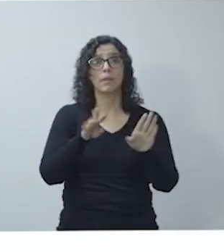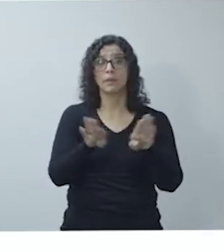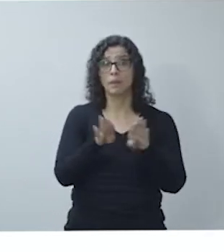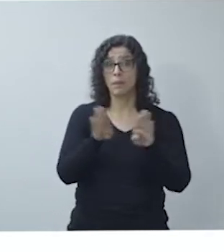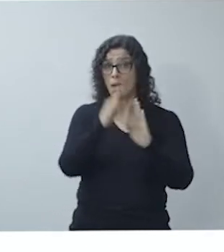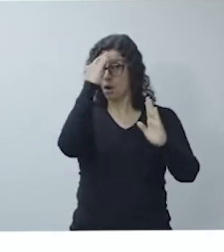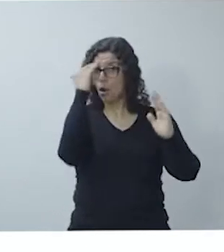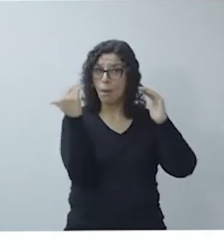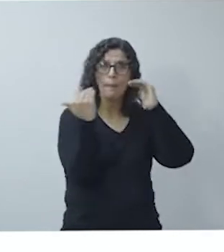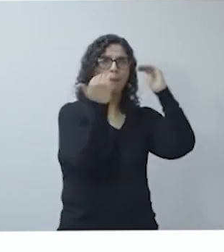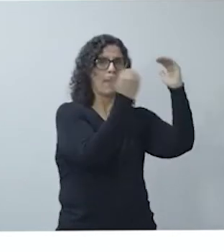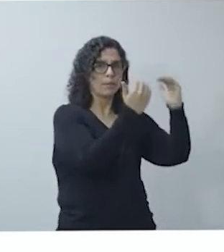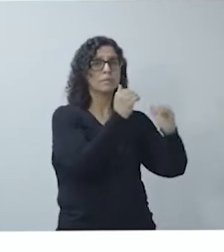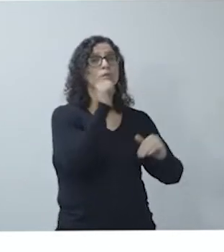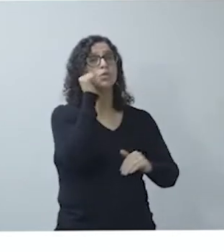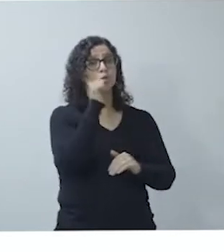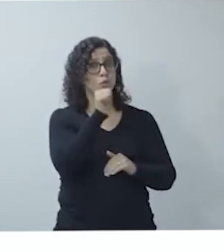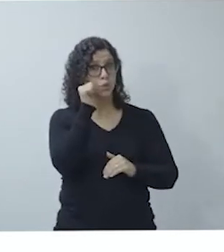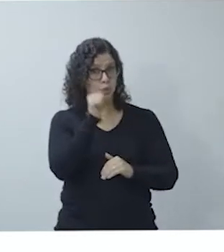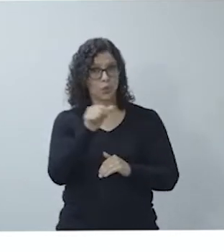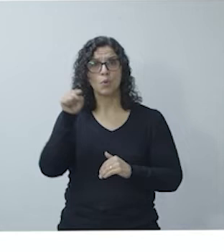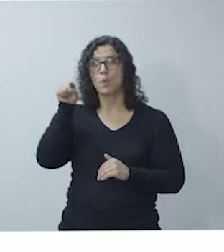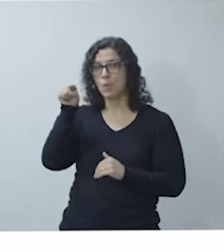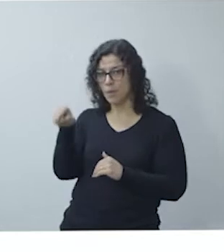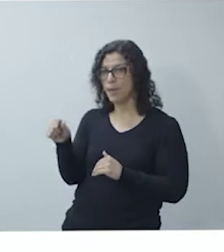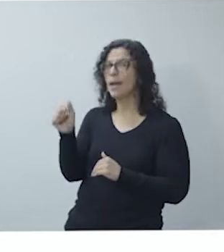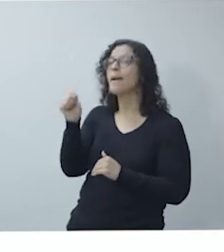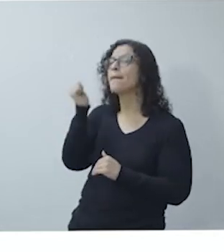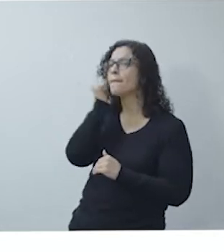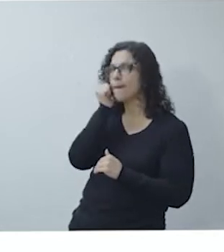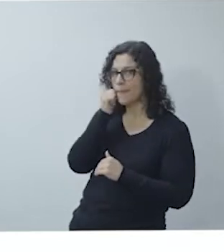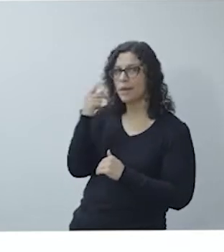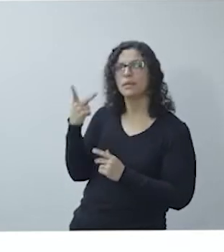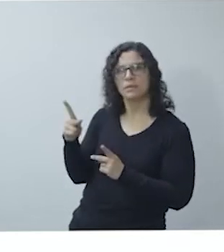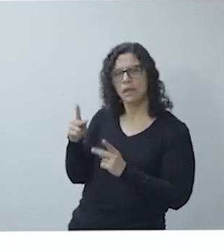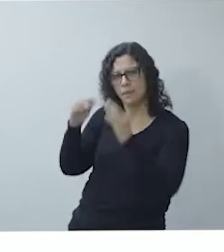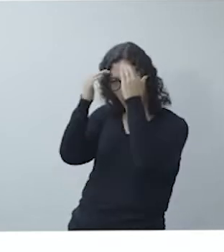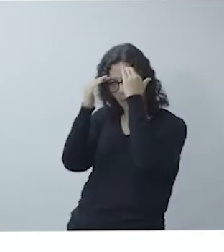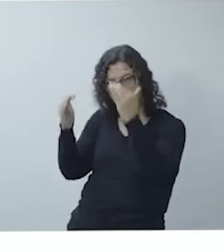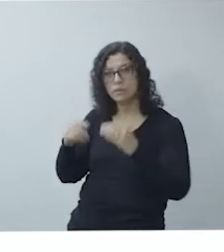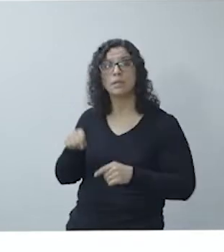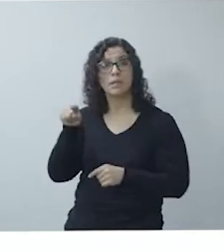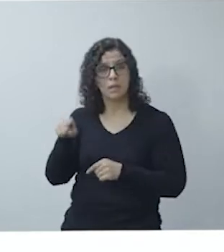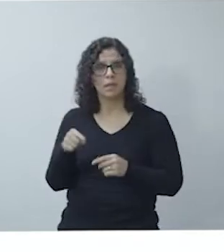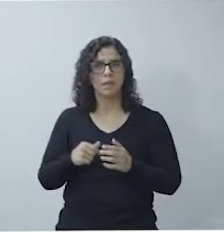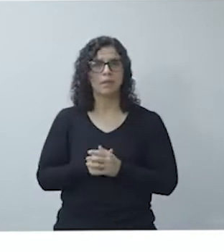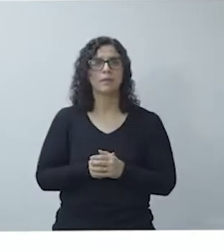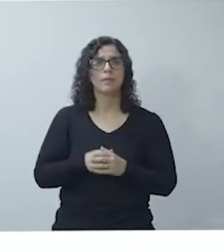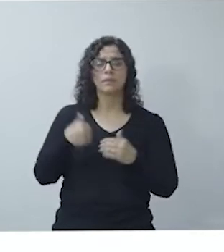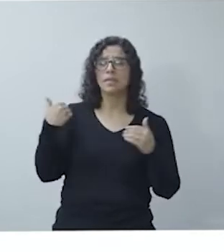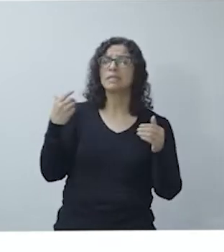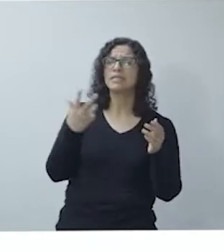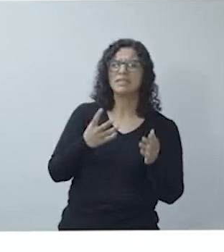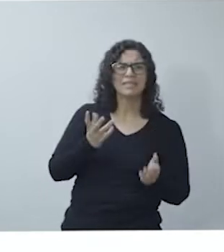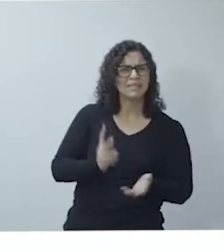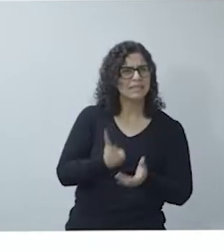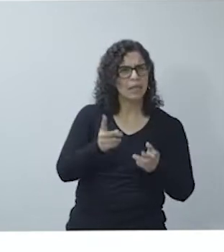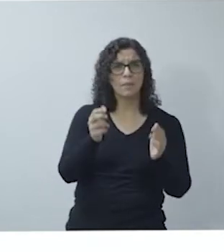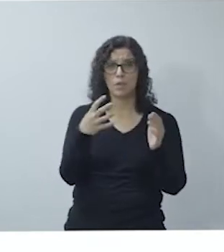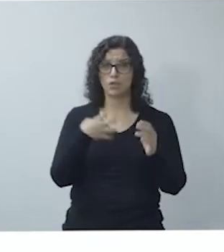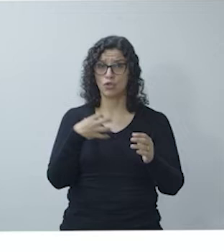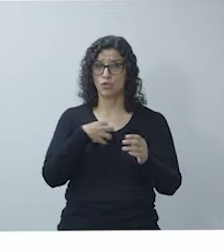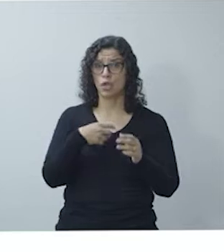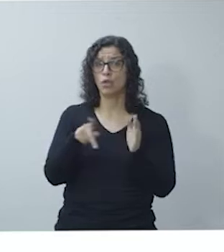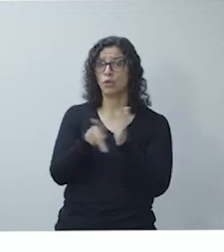ao pedido da respeitável senhora, que era mãe de Antenor, Antenor passeou a sua má